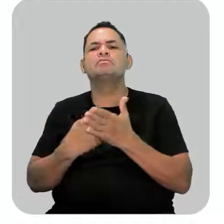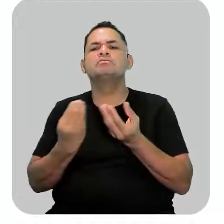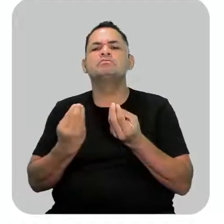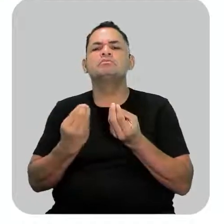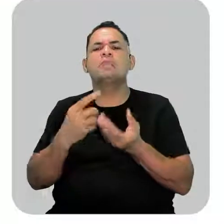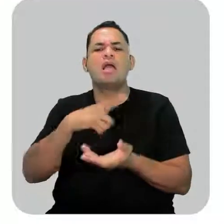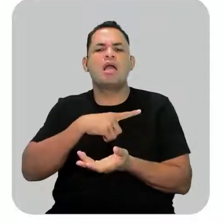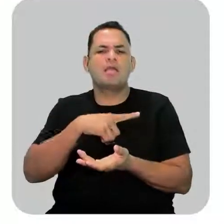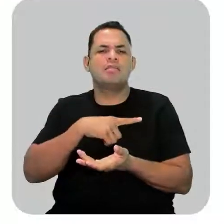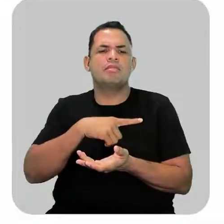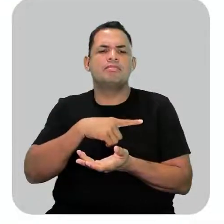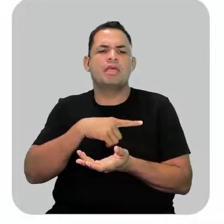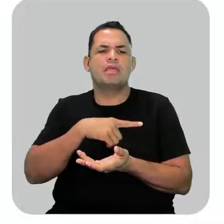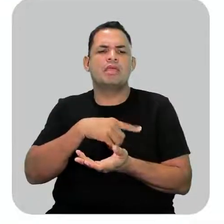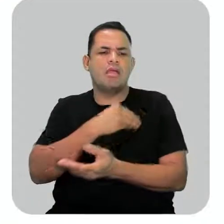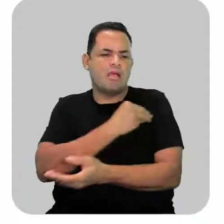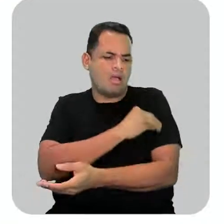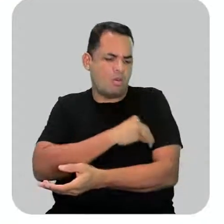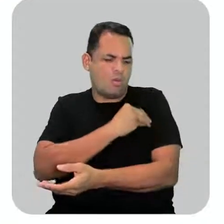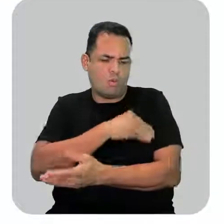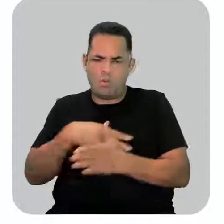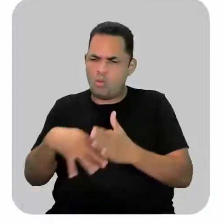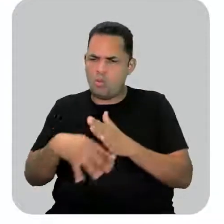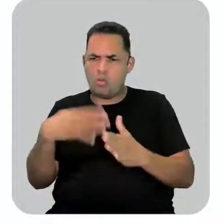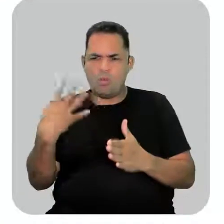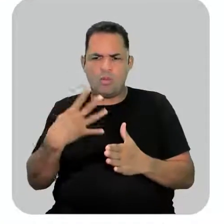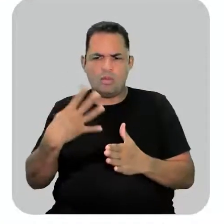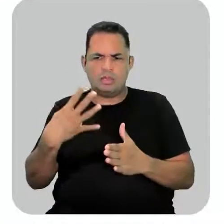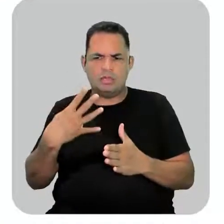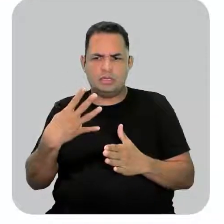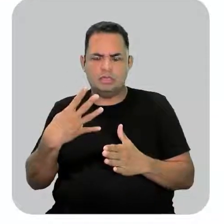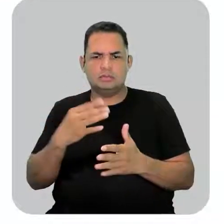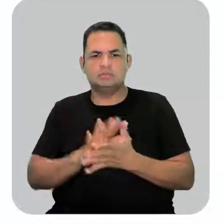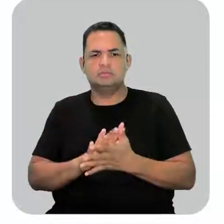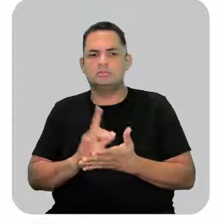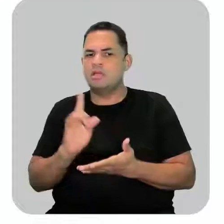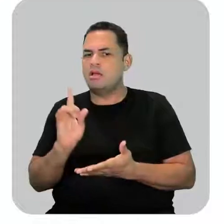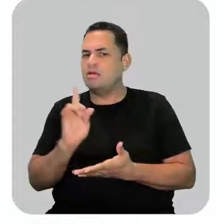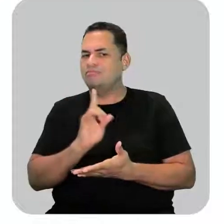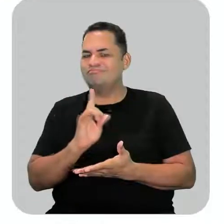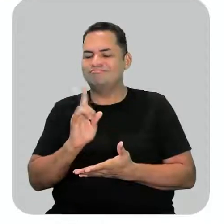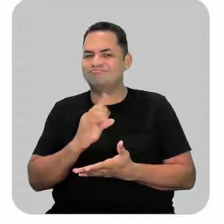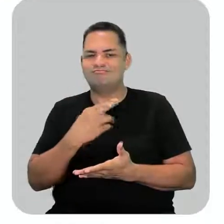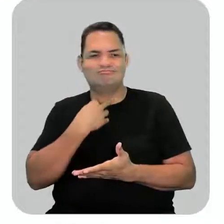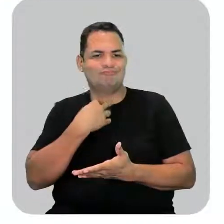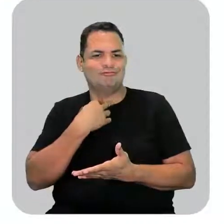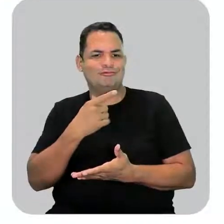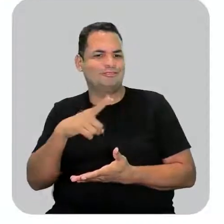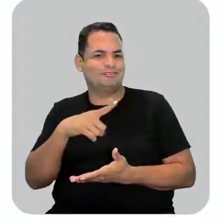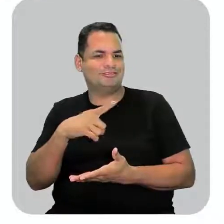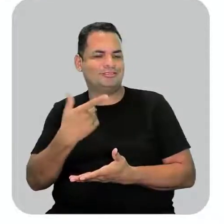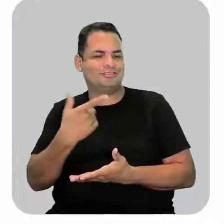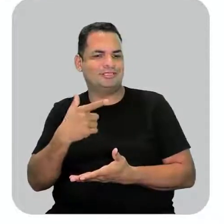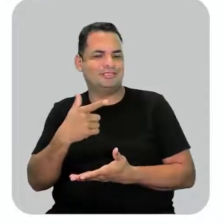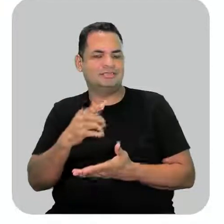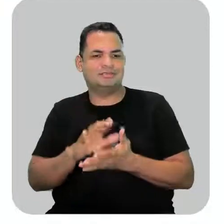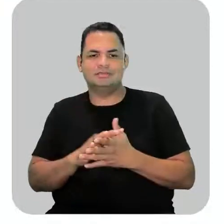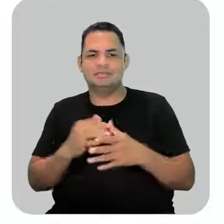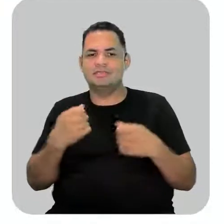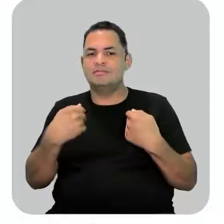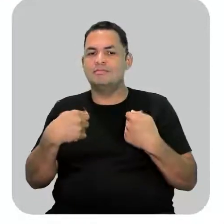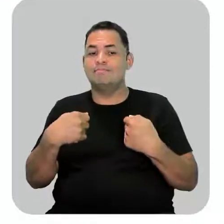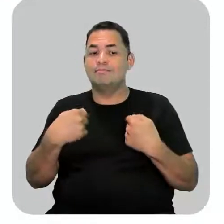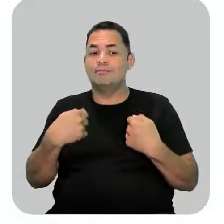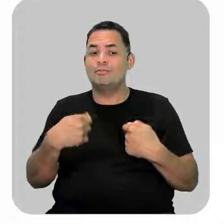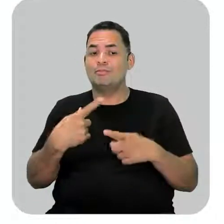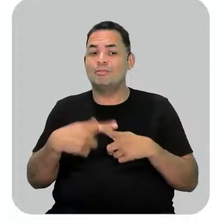ter álcool quaternário? Não, porque um carbono, para ser quaternário, ele tem que estar ligado a 4